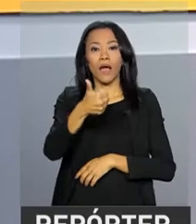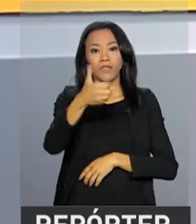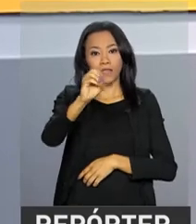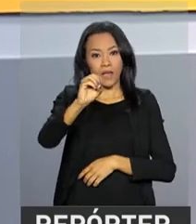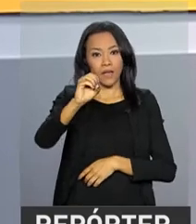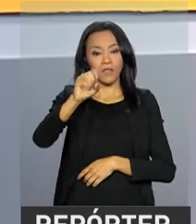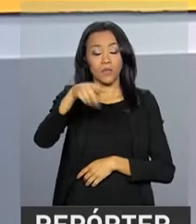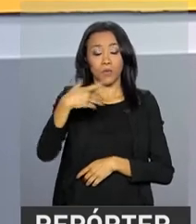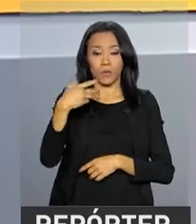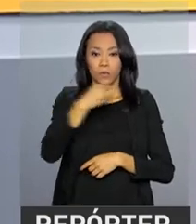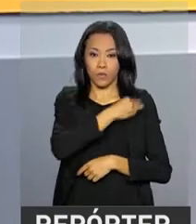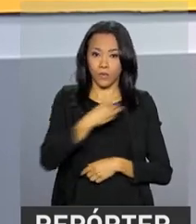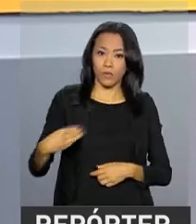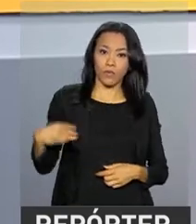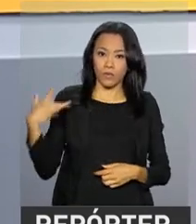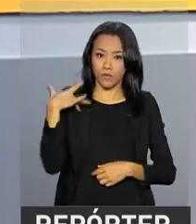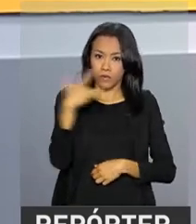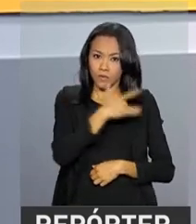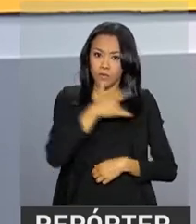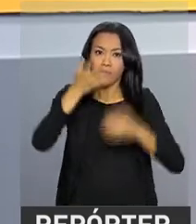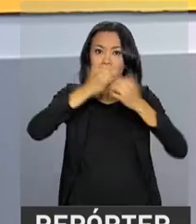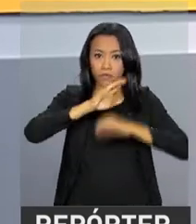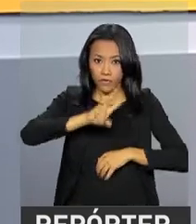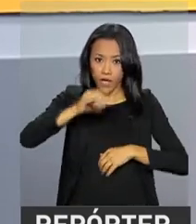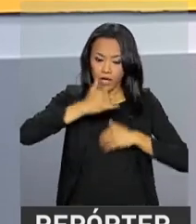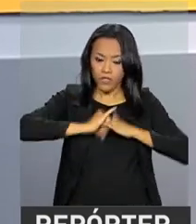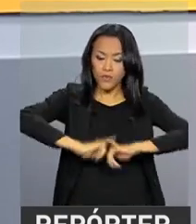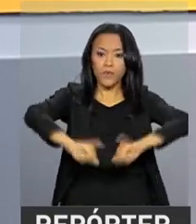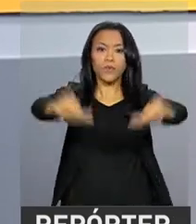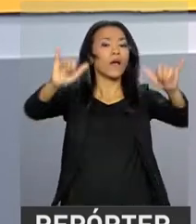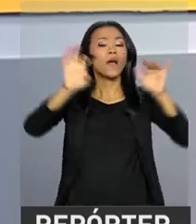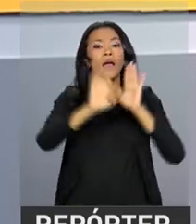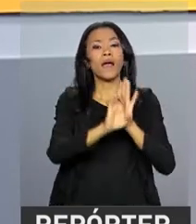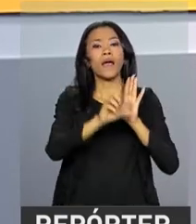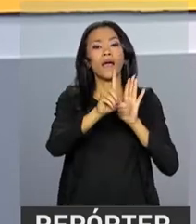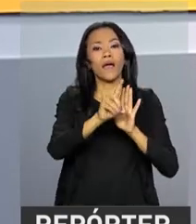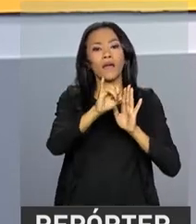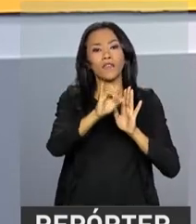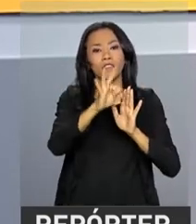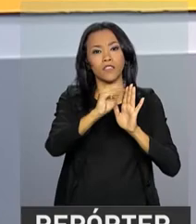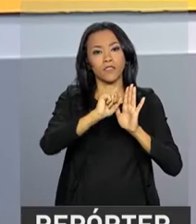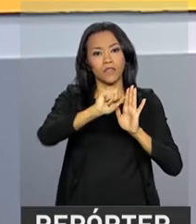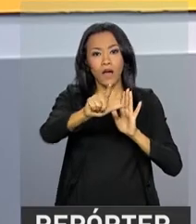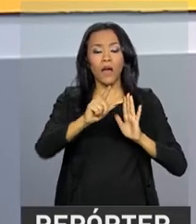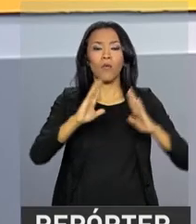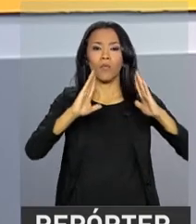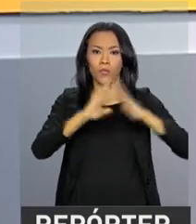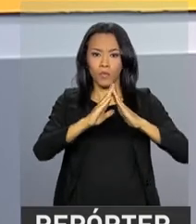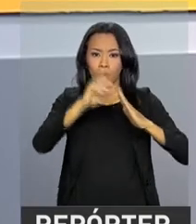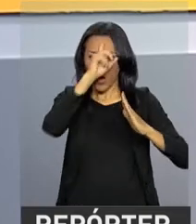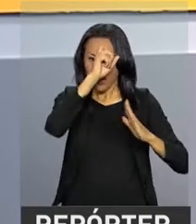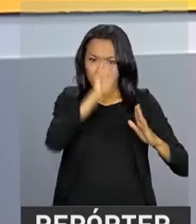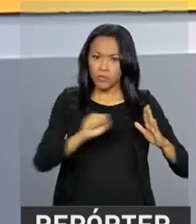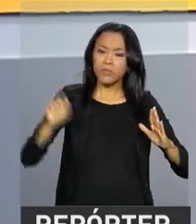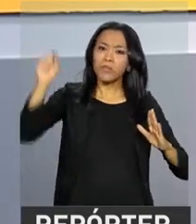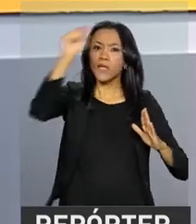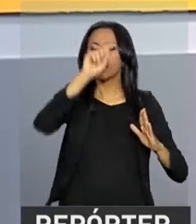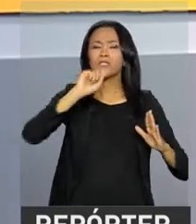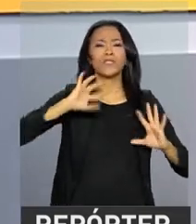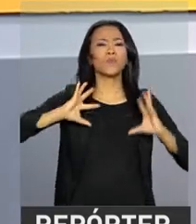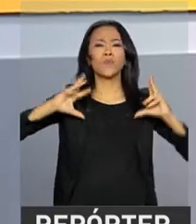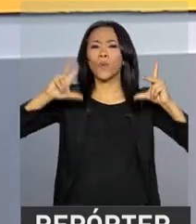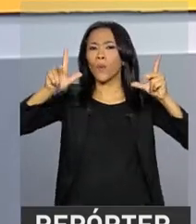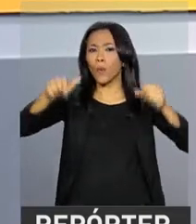ricardo barros anuncia um edital para informatização das unidades básicas de saúde a medida viabiliza a adesão de todos os municípios